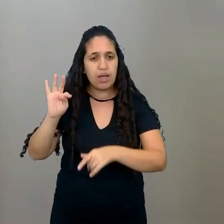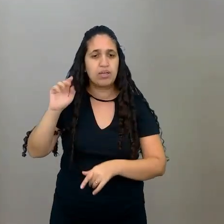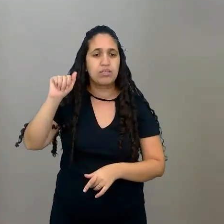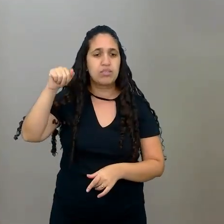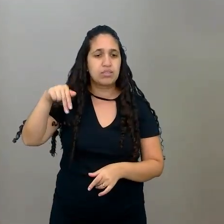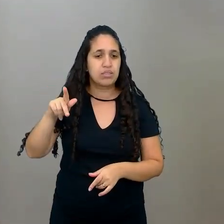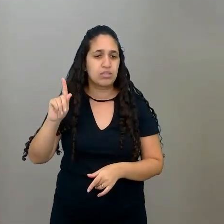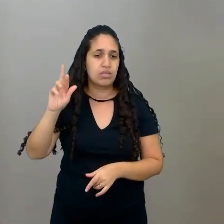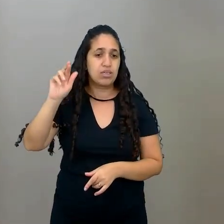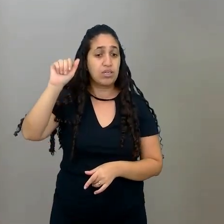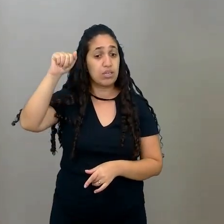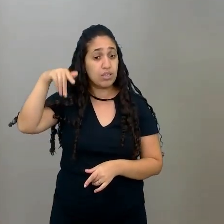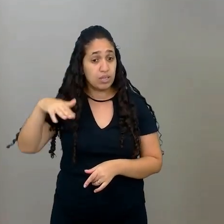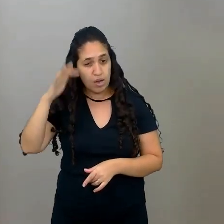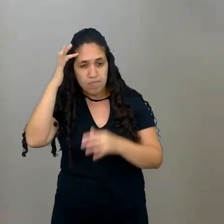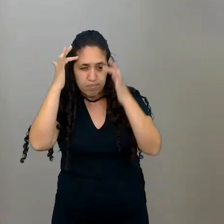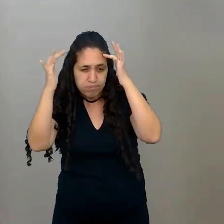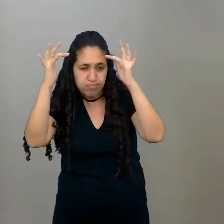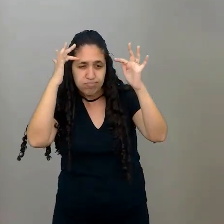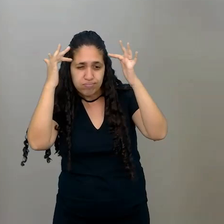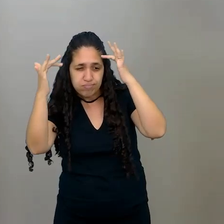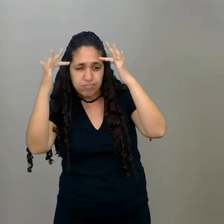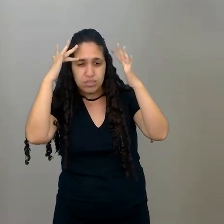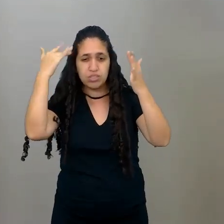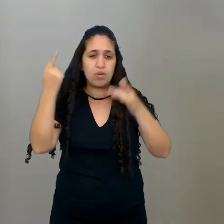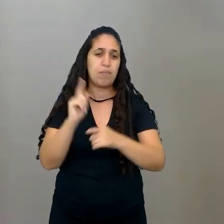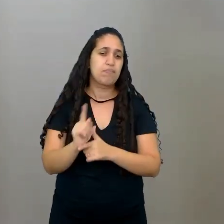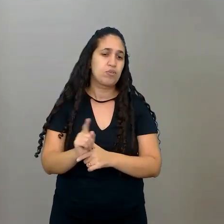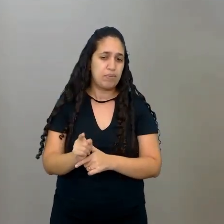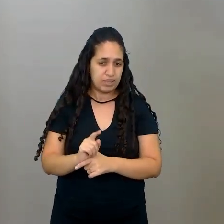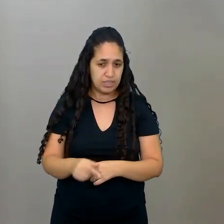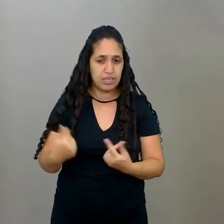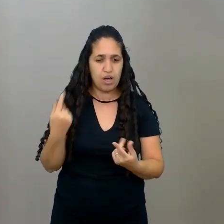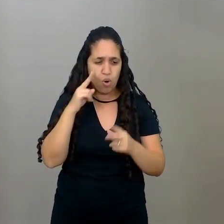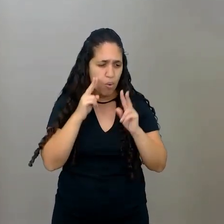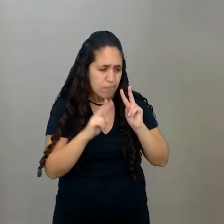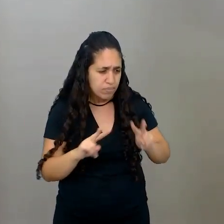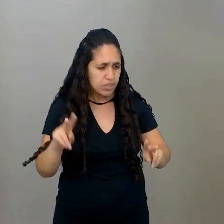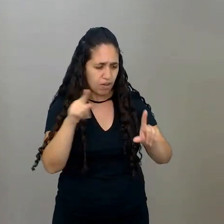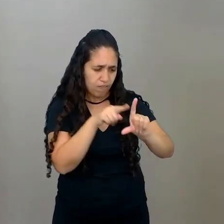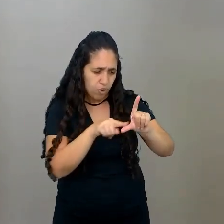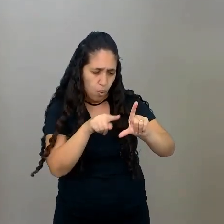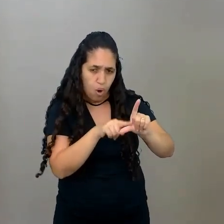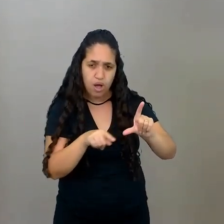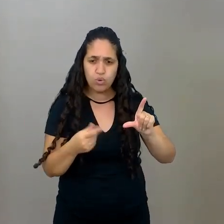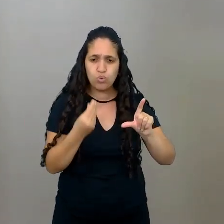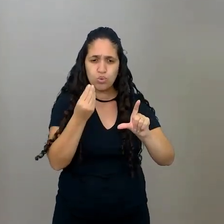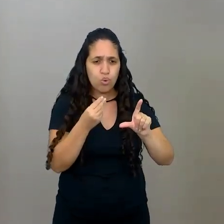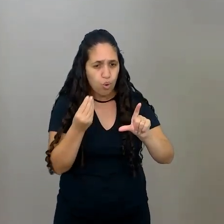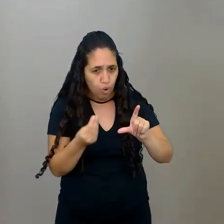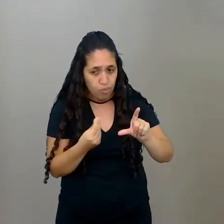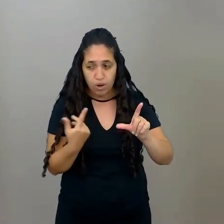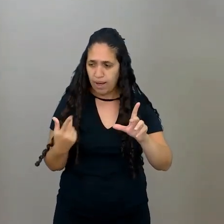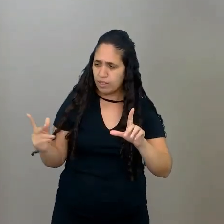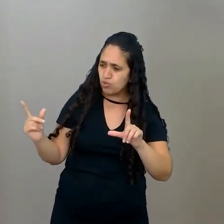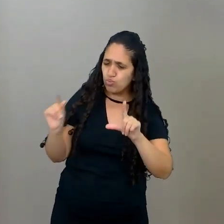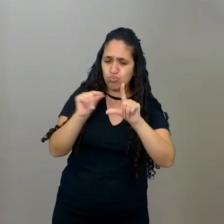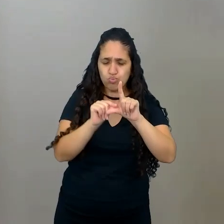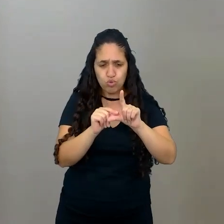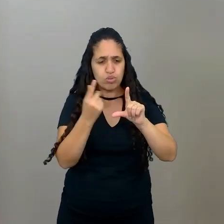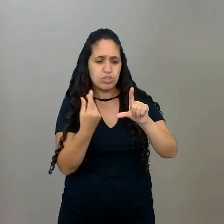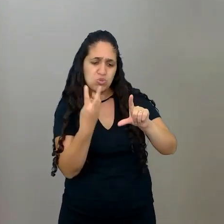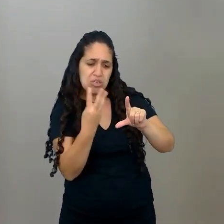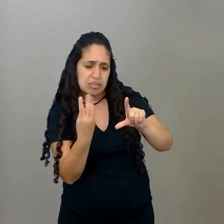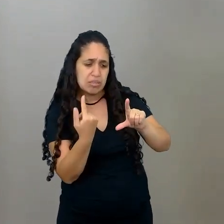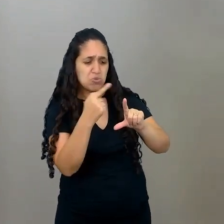poder desenvolver esse pensamento da geometria, olhar os ângulos, por que aqueles ângulos funcionam. Ah, eu juntei dois, por que não dá para pôr o